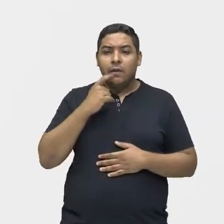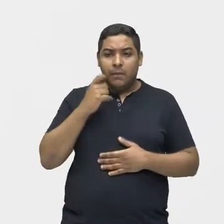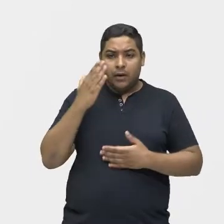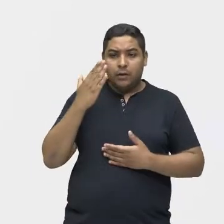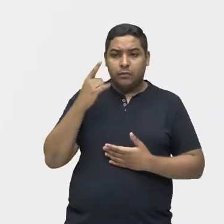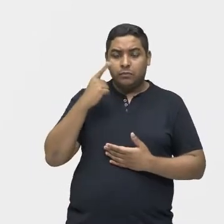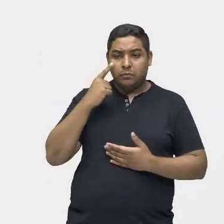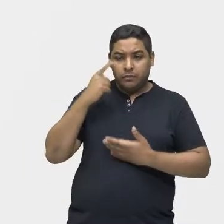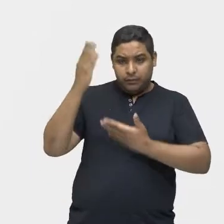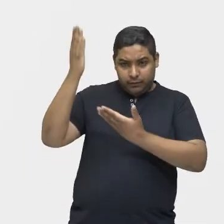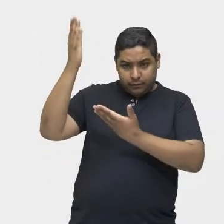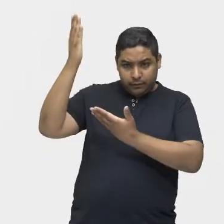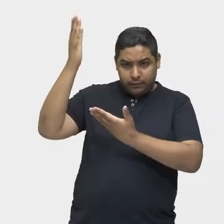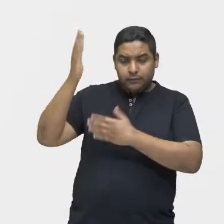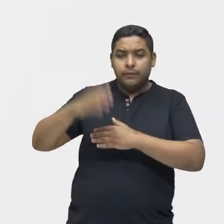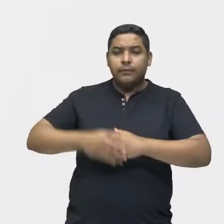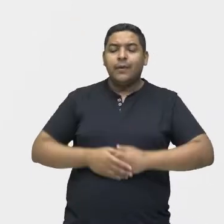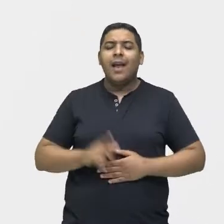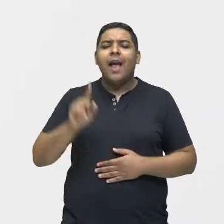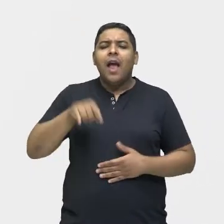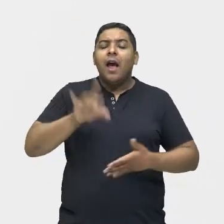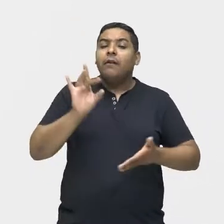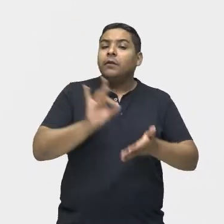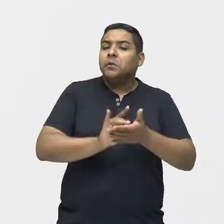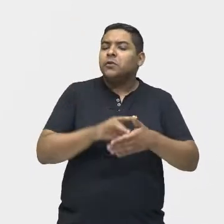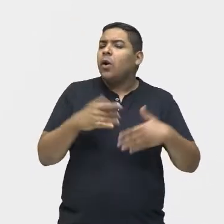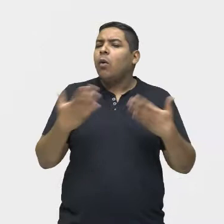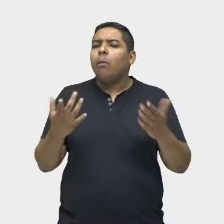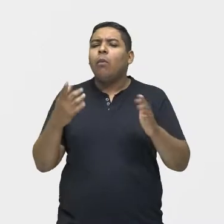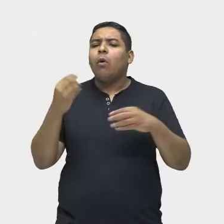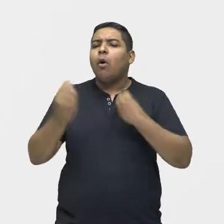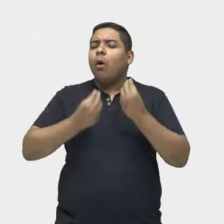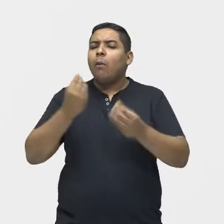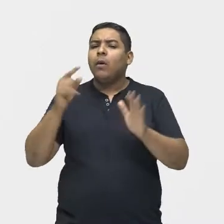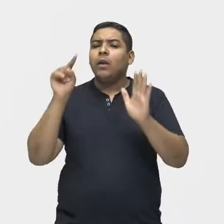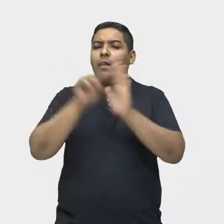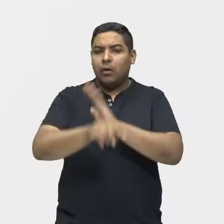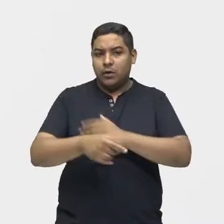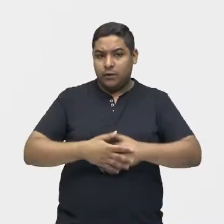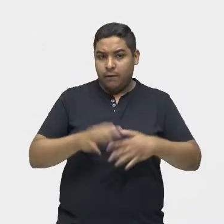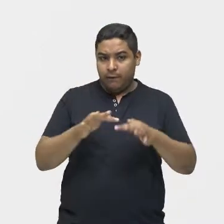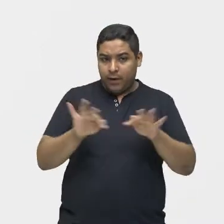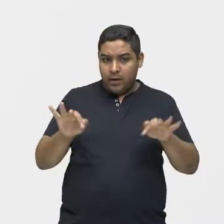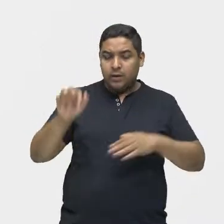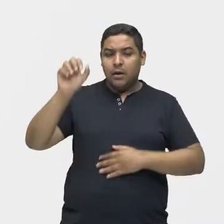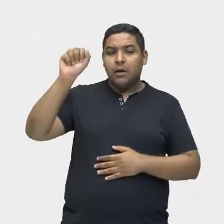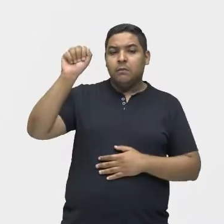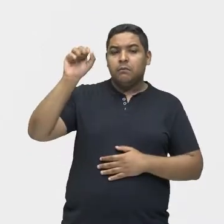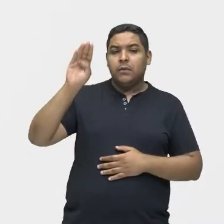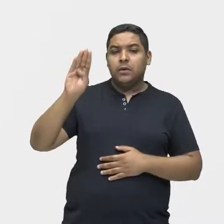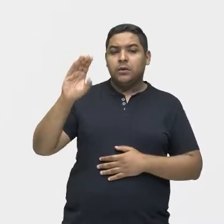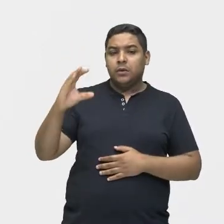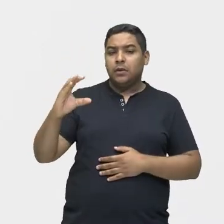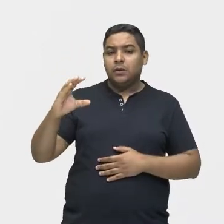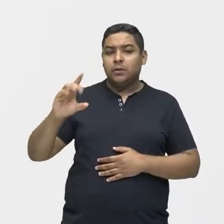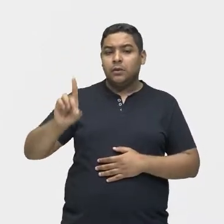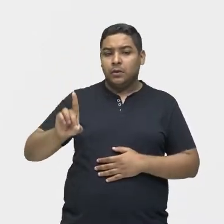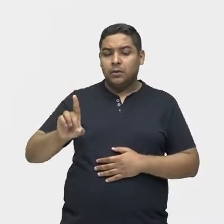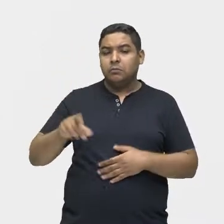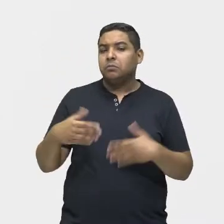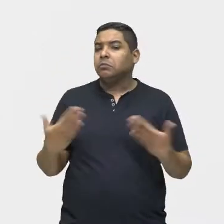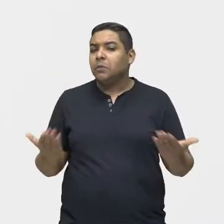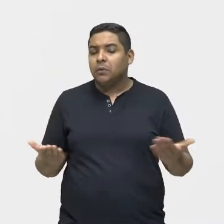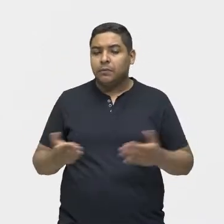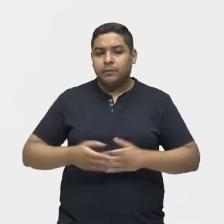na forma afirmativa. Qual é a forma interrogativa dessa mesma frase? Qual das opções? Está na letra A, na letra B, na letra C, na letra